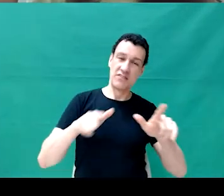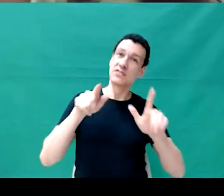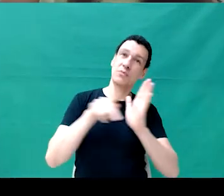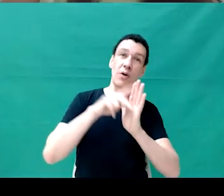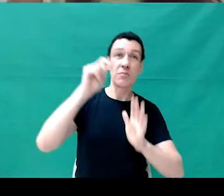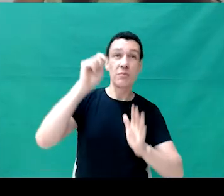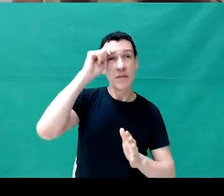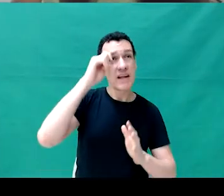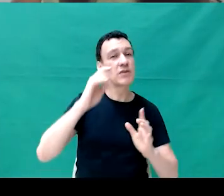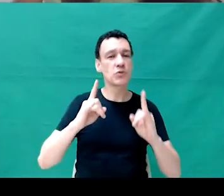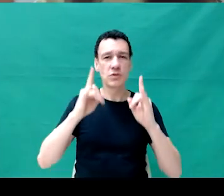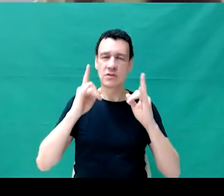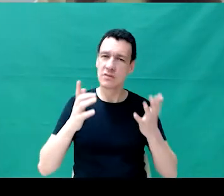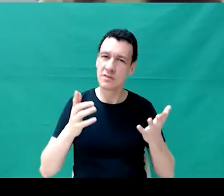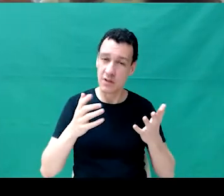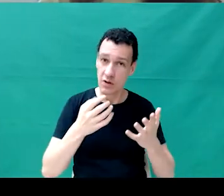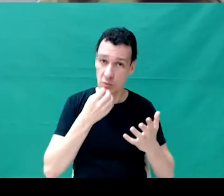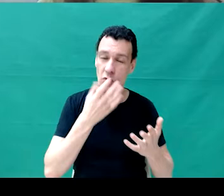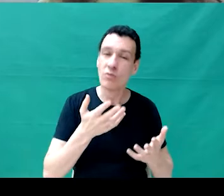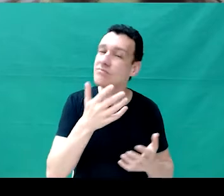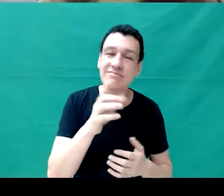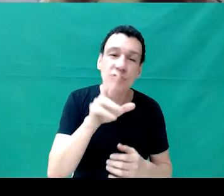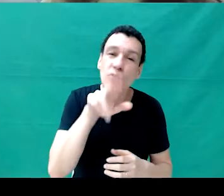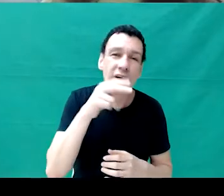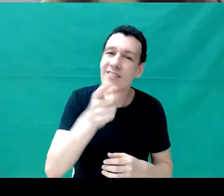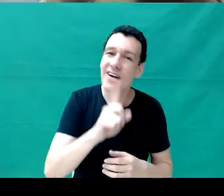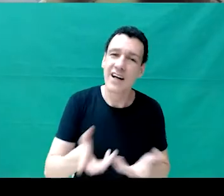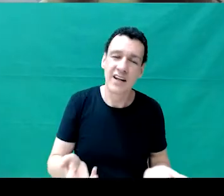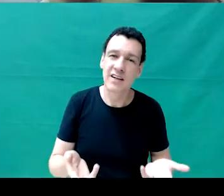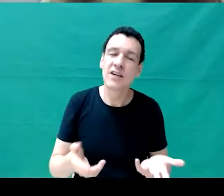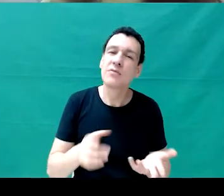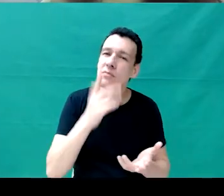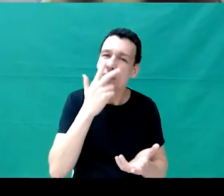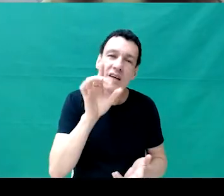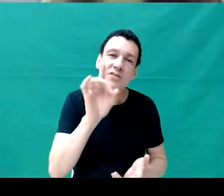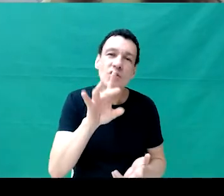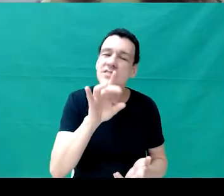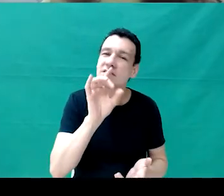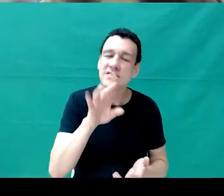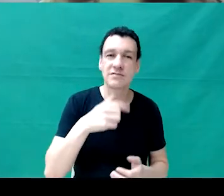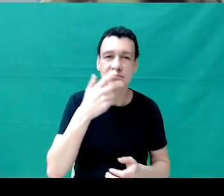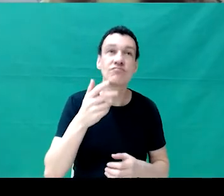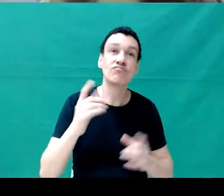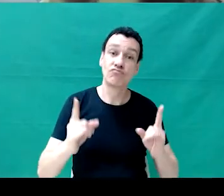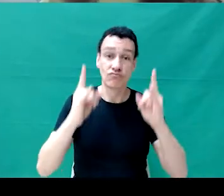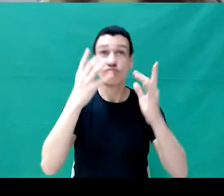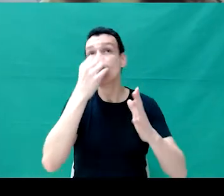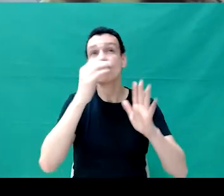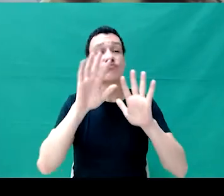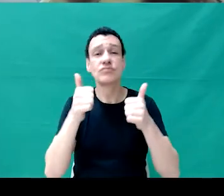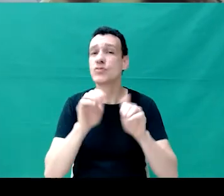está tão enraizado na nossa mente, é tão automático, são os gatilhos tão automáticos, que se a gente não parar para